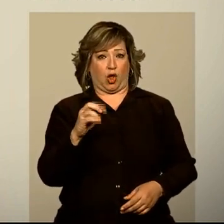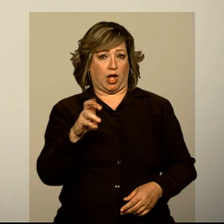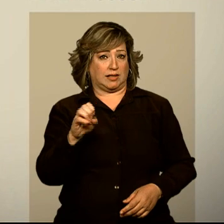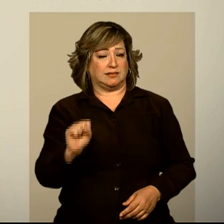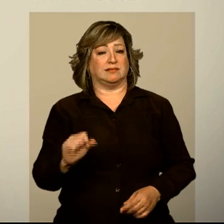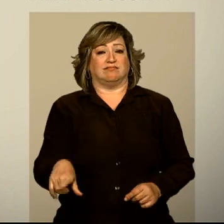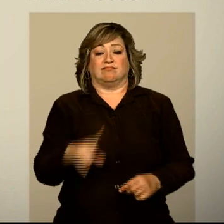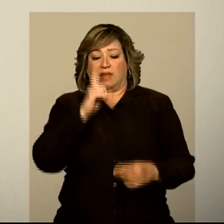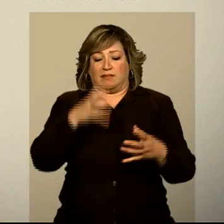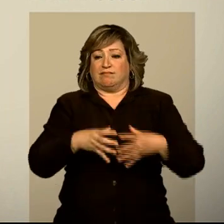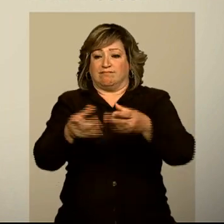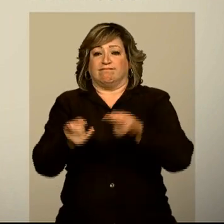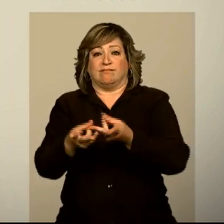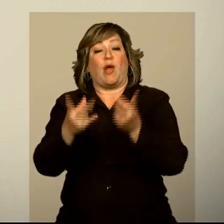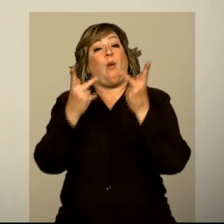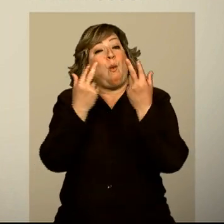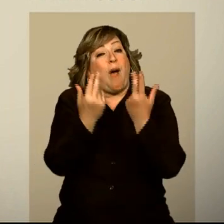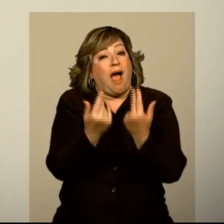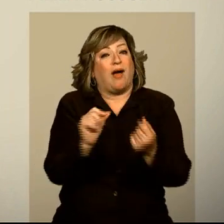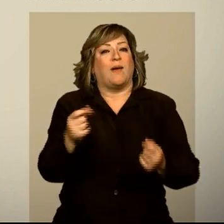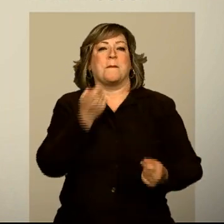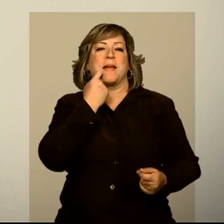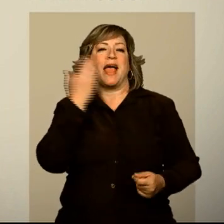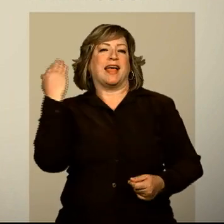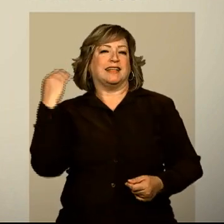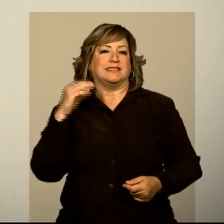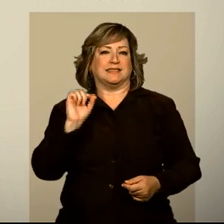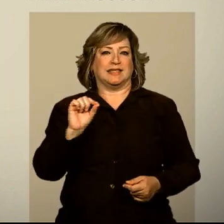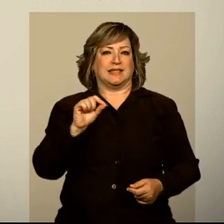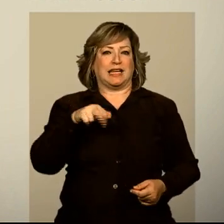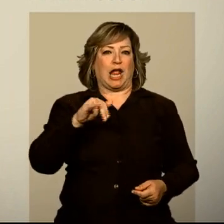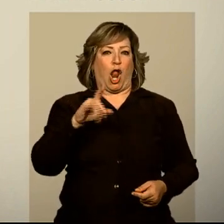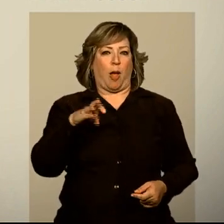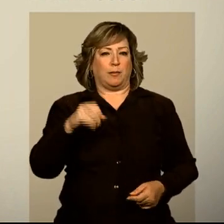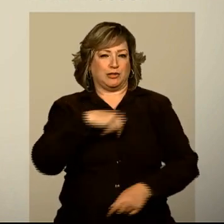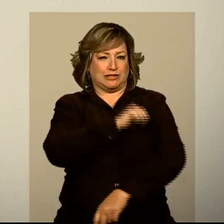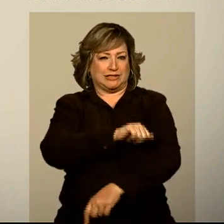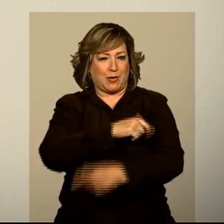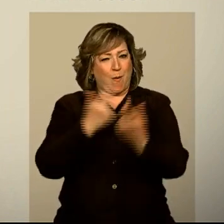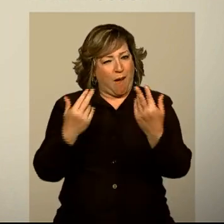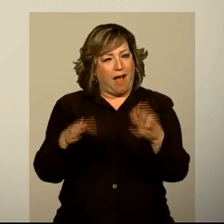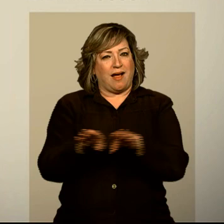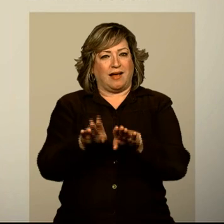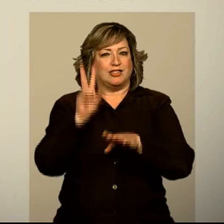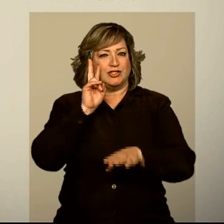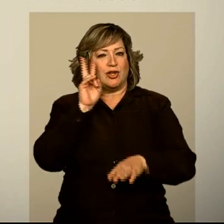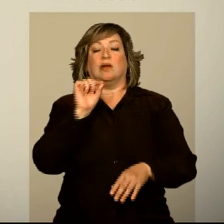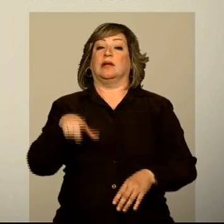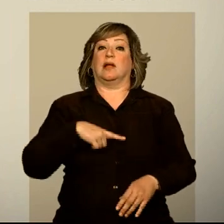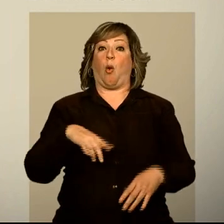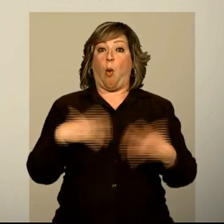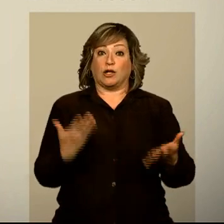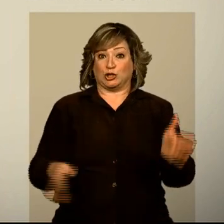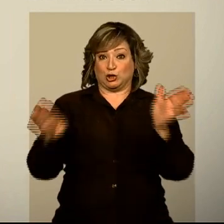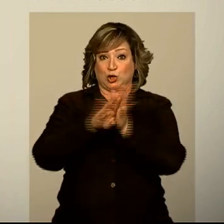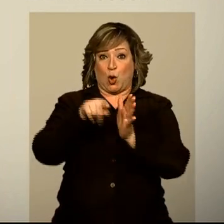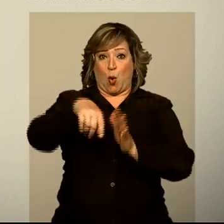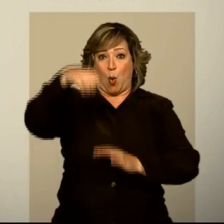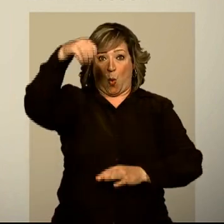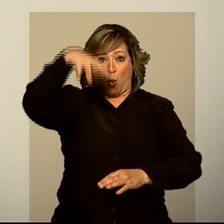Do mesmo jeito que os quilombolas lá da ilha de Marambaia que eu te contei a pouco a chegada da Luz elétrica